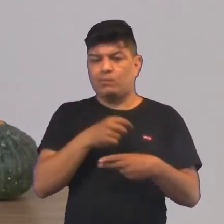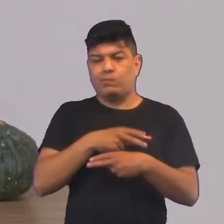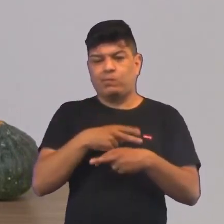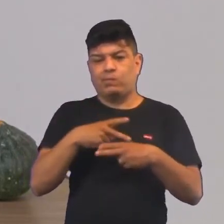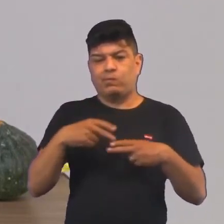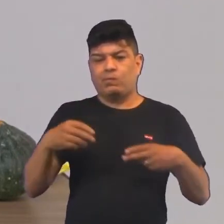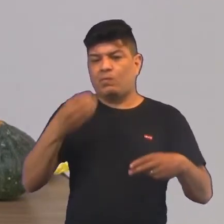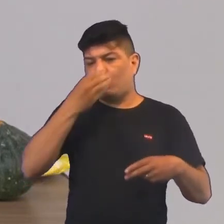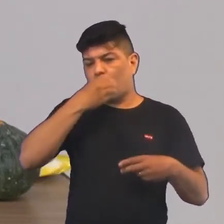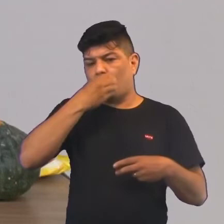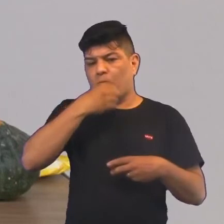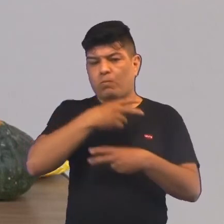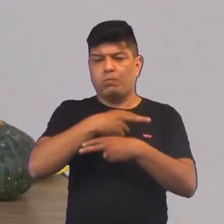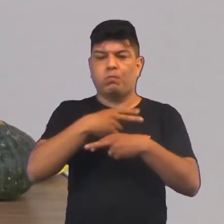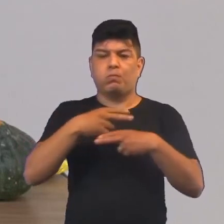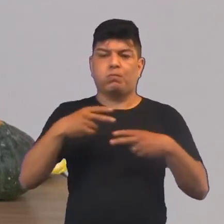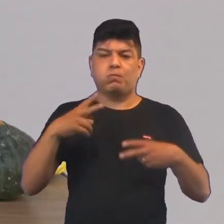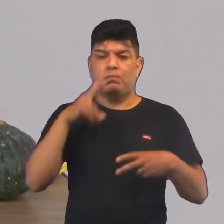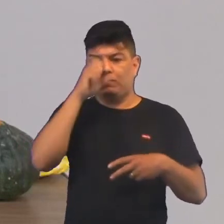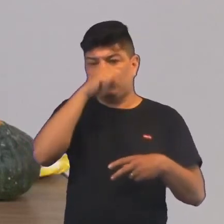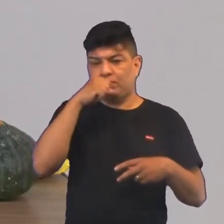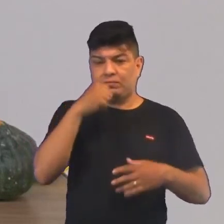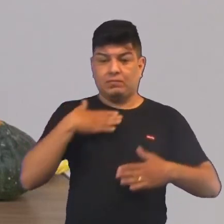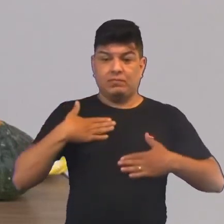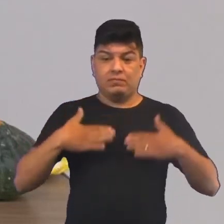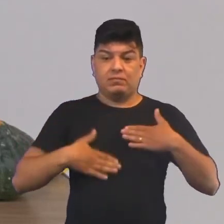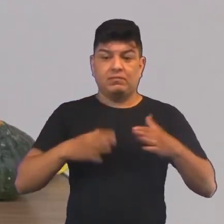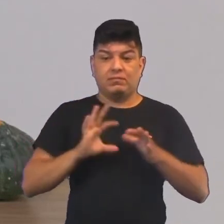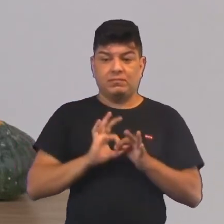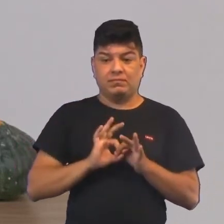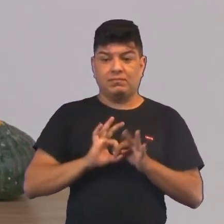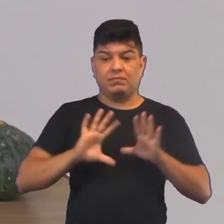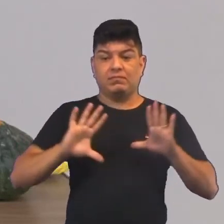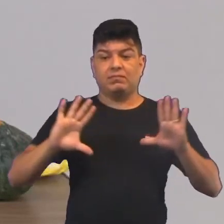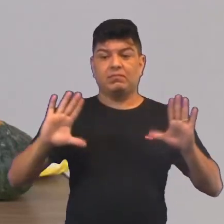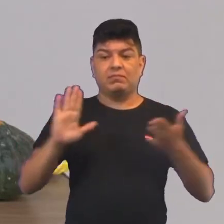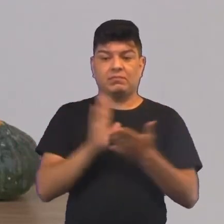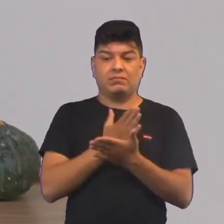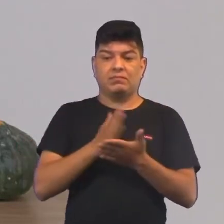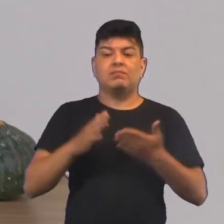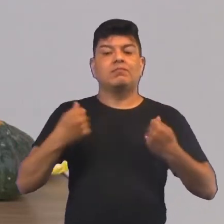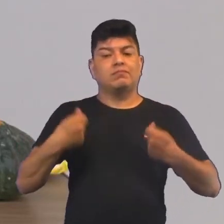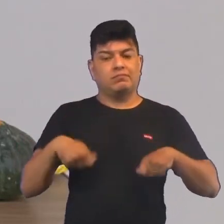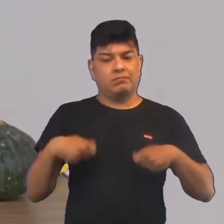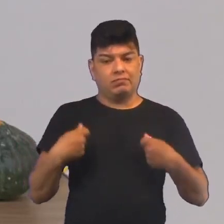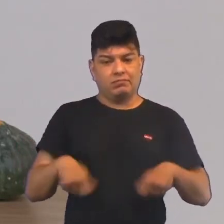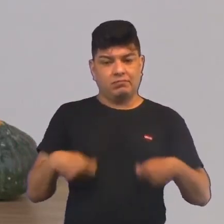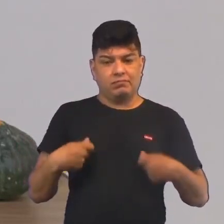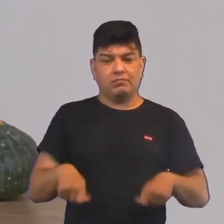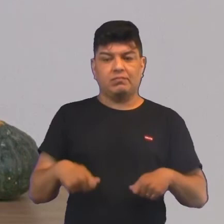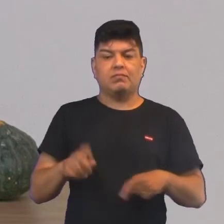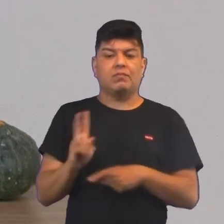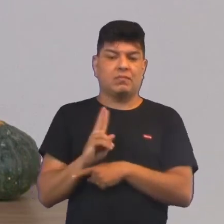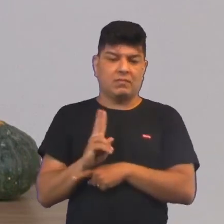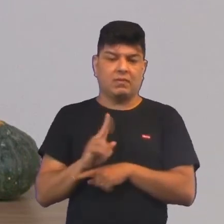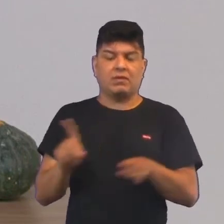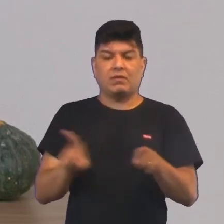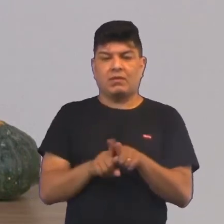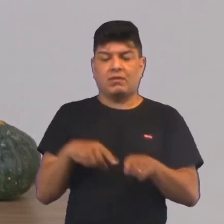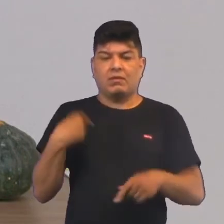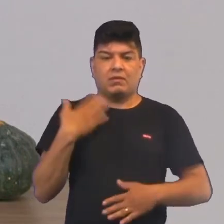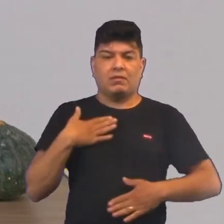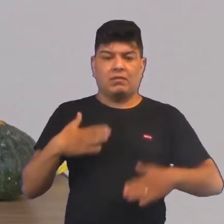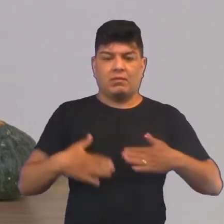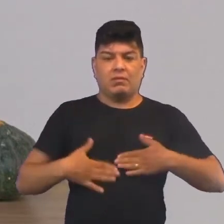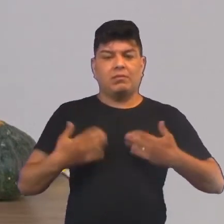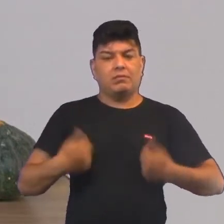para fortalecer o nosso organismo. Elas liberam alguns nutrientes necessários, nutrientes e vitaminas que o nosso